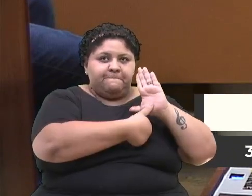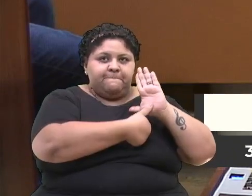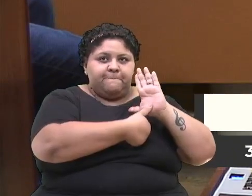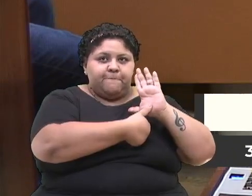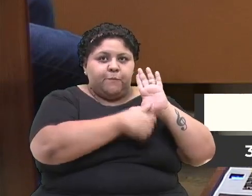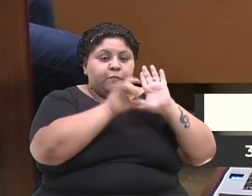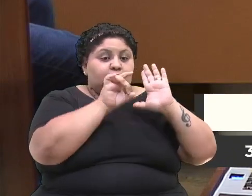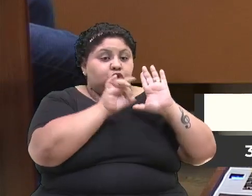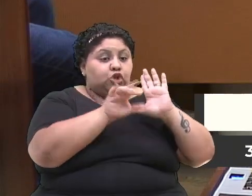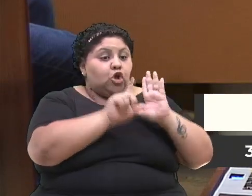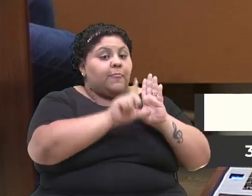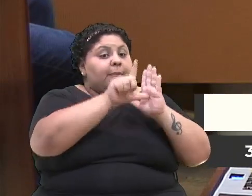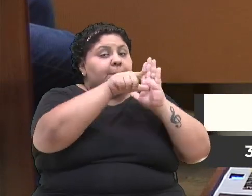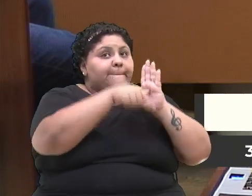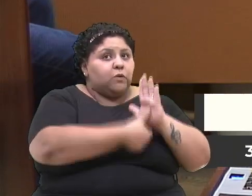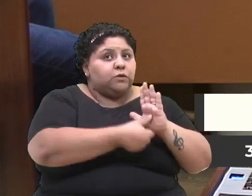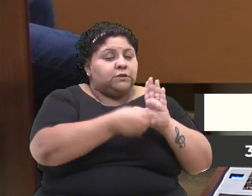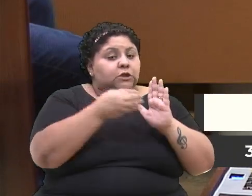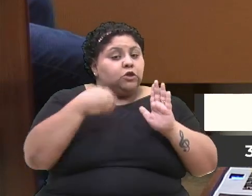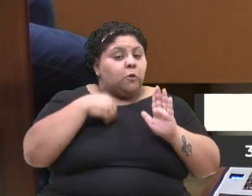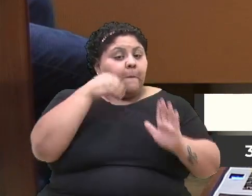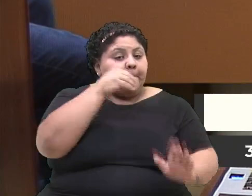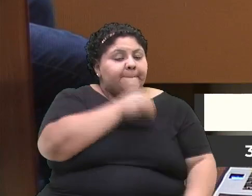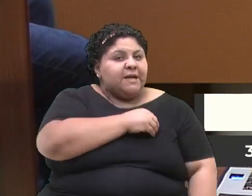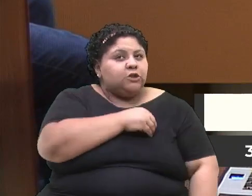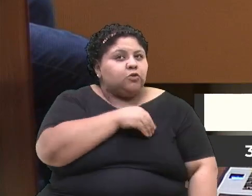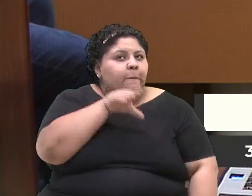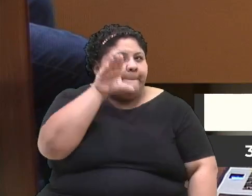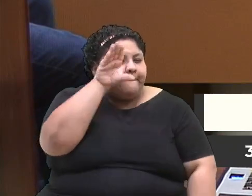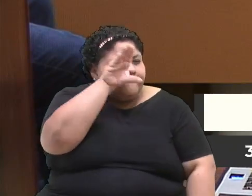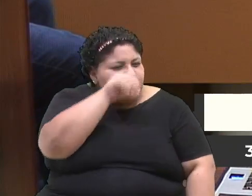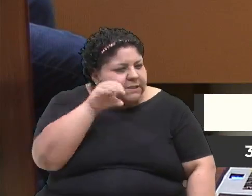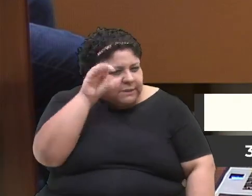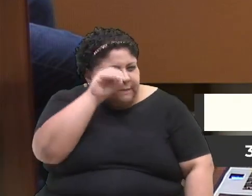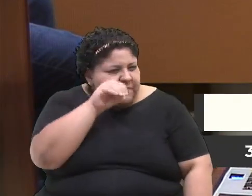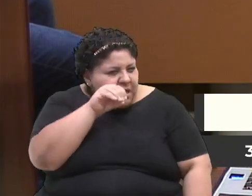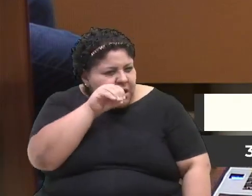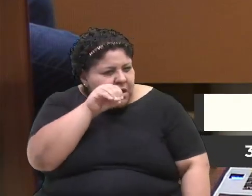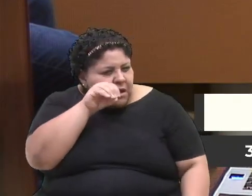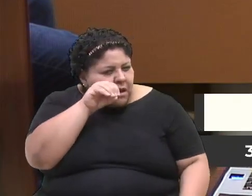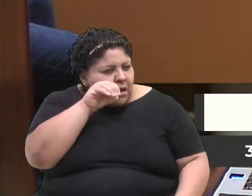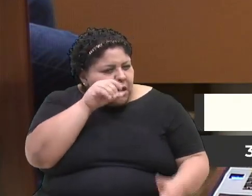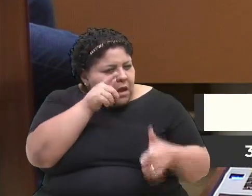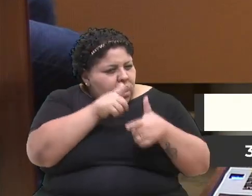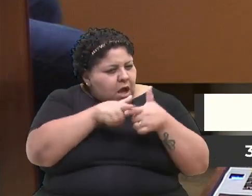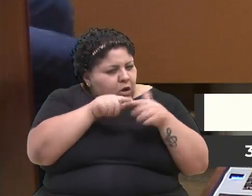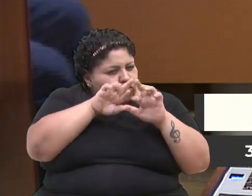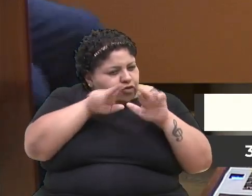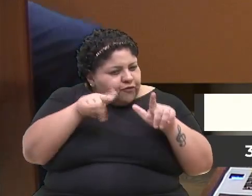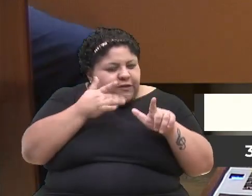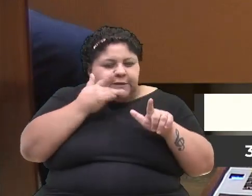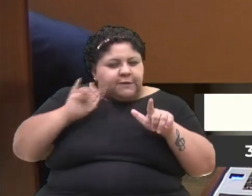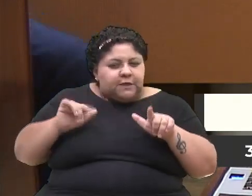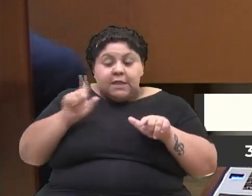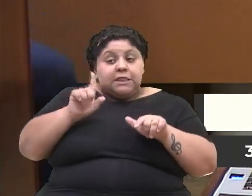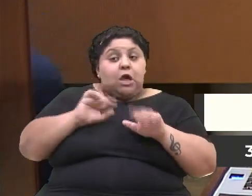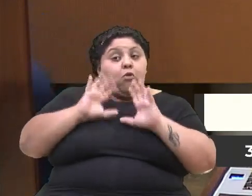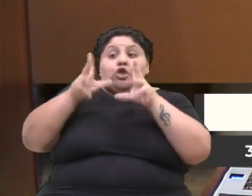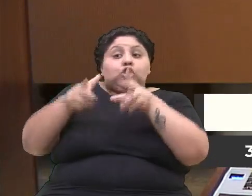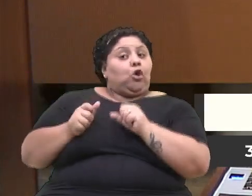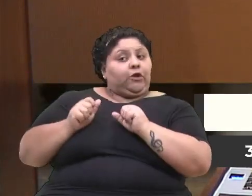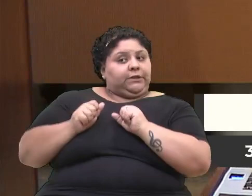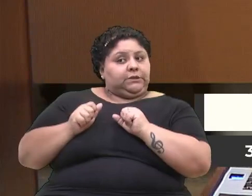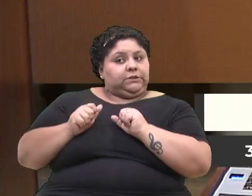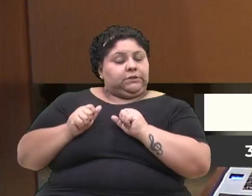Só depois que o médico perceber algo na criança, né? Não é em todas as crianças que serão